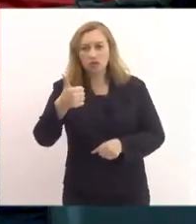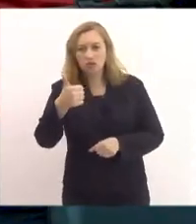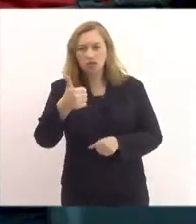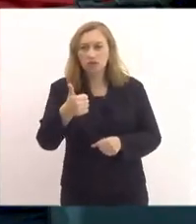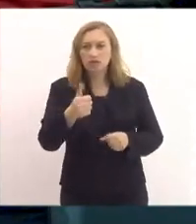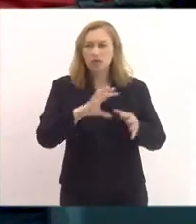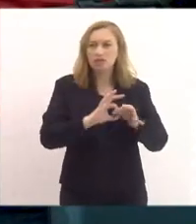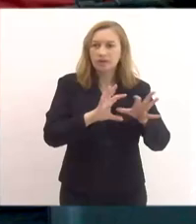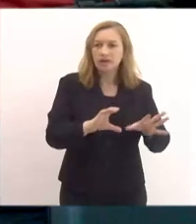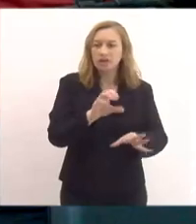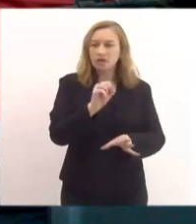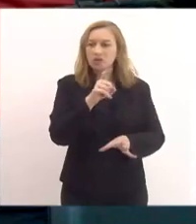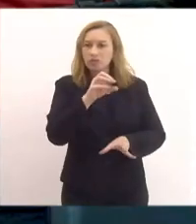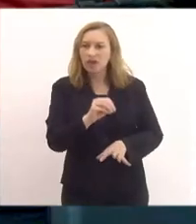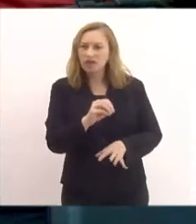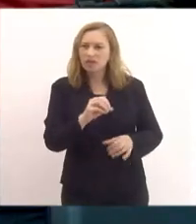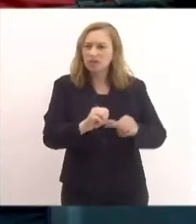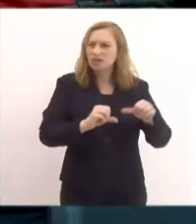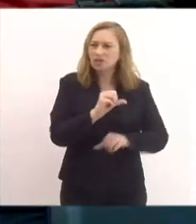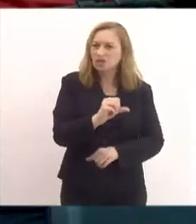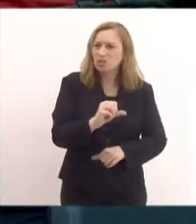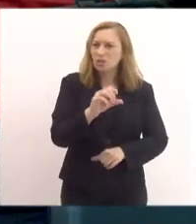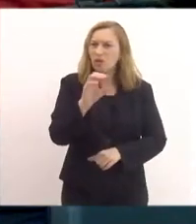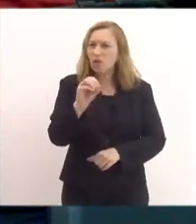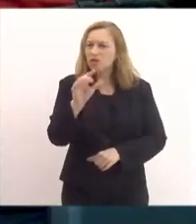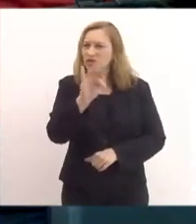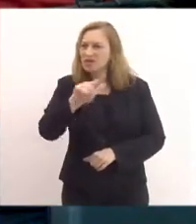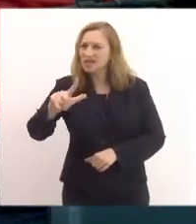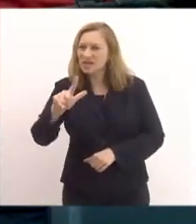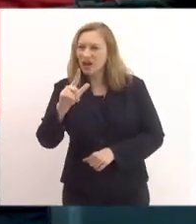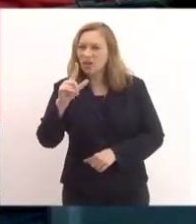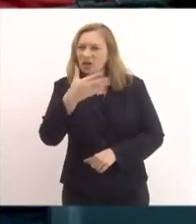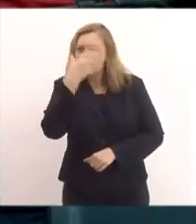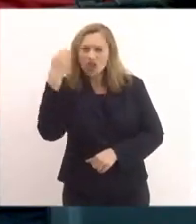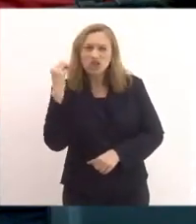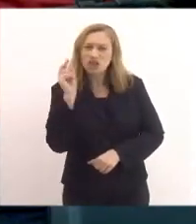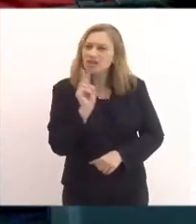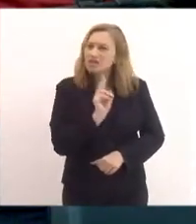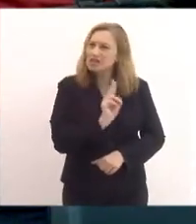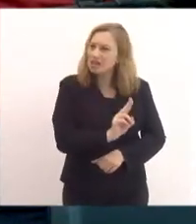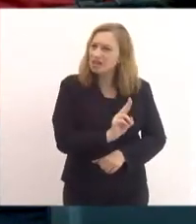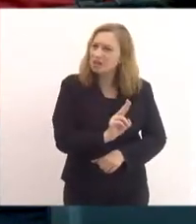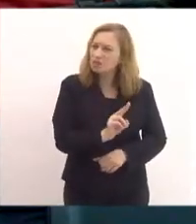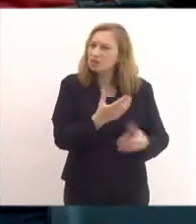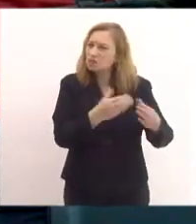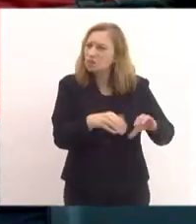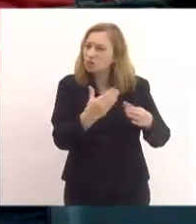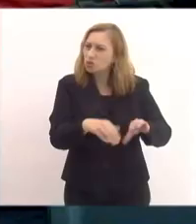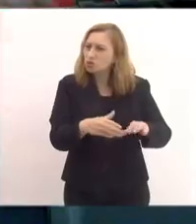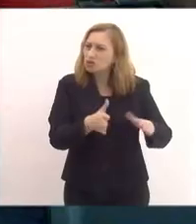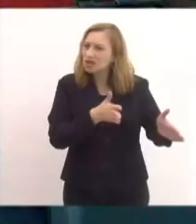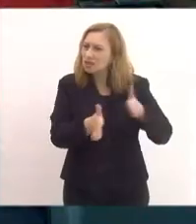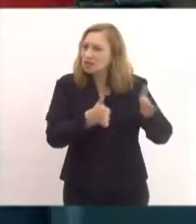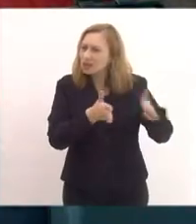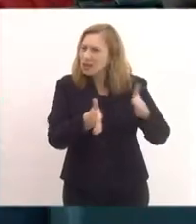e viram para oficial, sem olhar para os soldados, sem olhar para os concursos que estão na